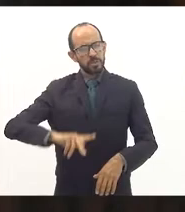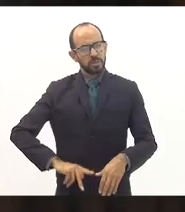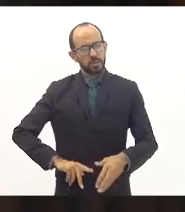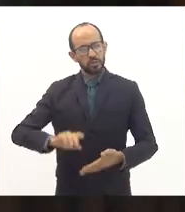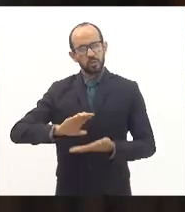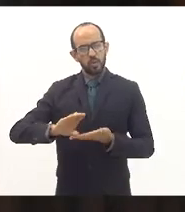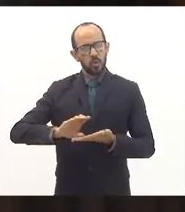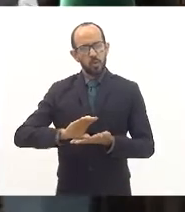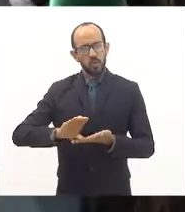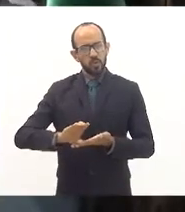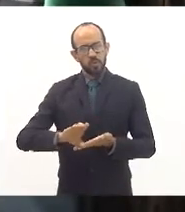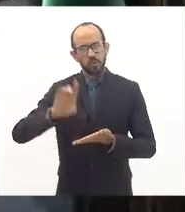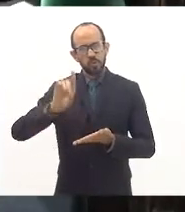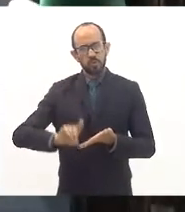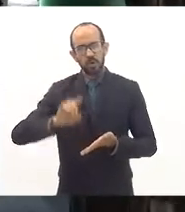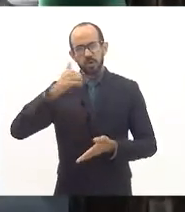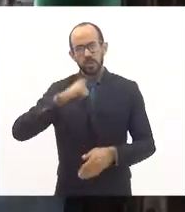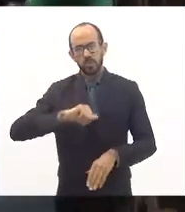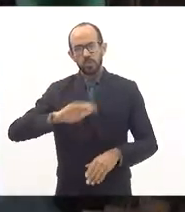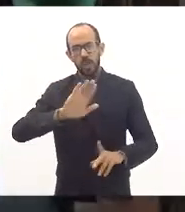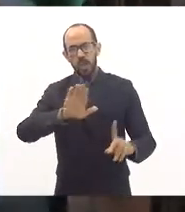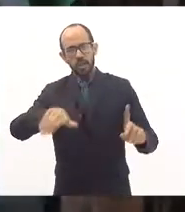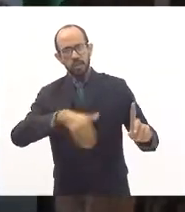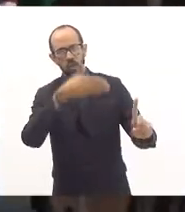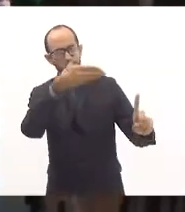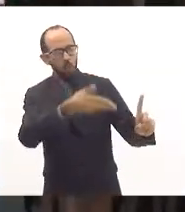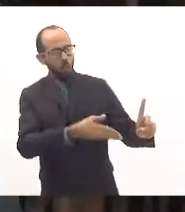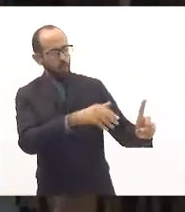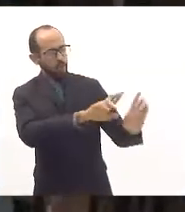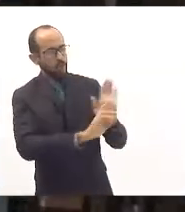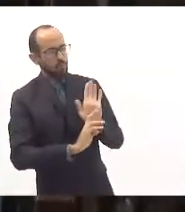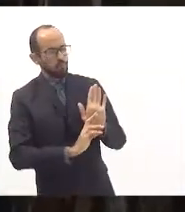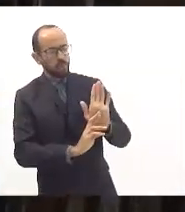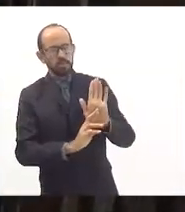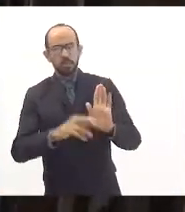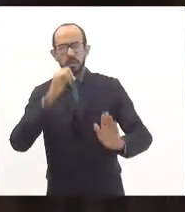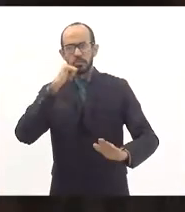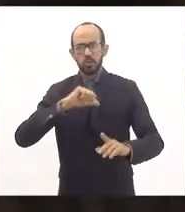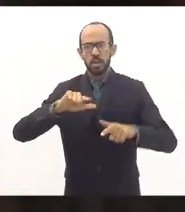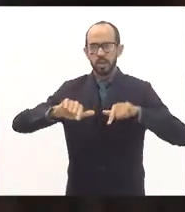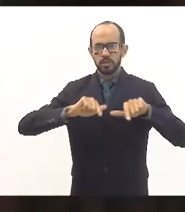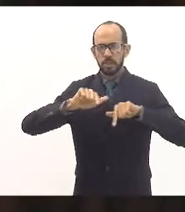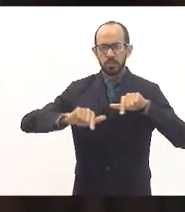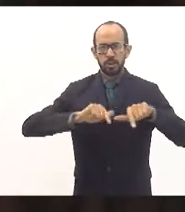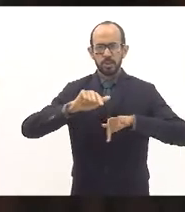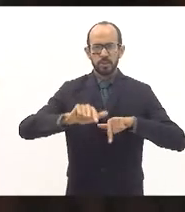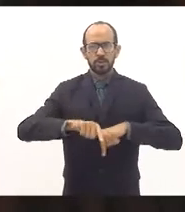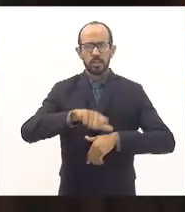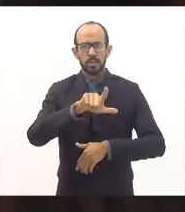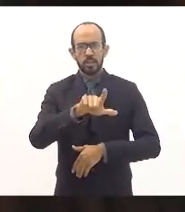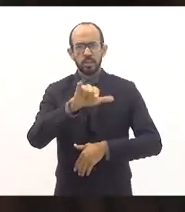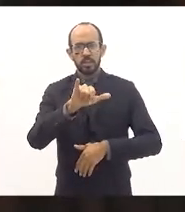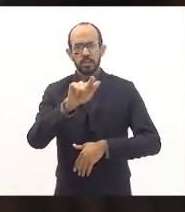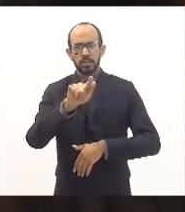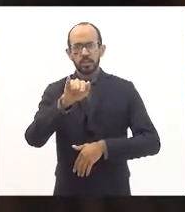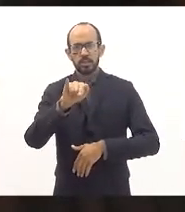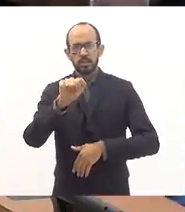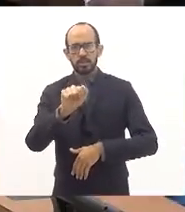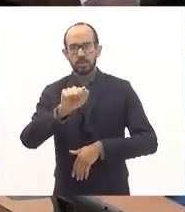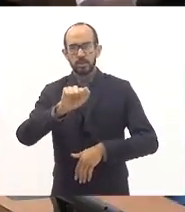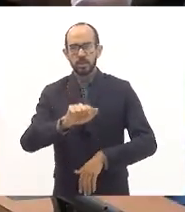dos Direitos da Mulher, que honra e representa as mulheres trabalhistas, doutora Lígia Doutel de